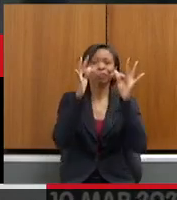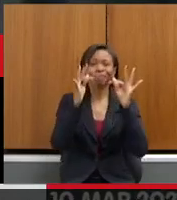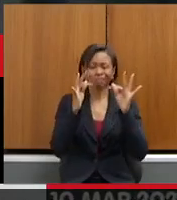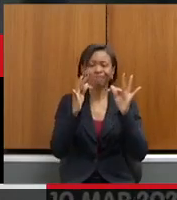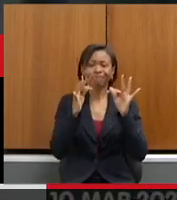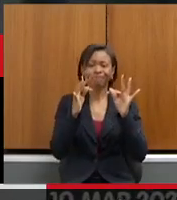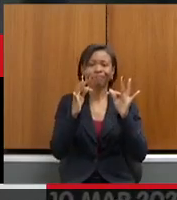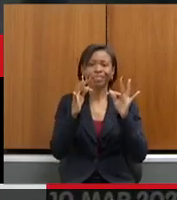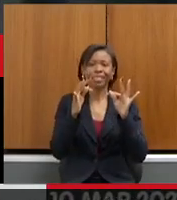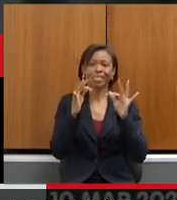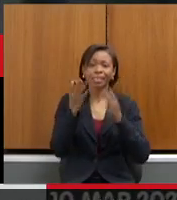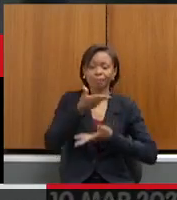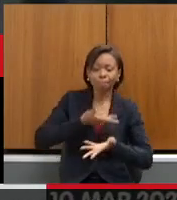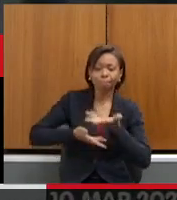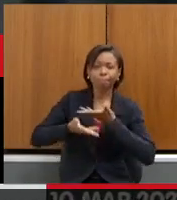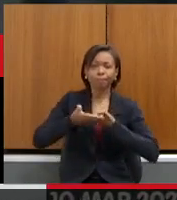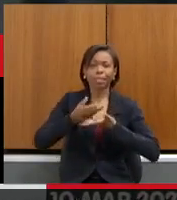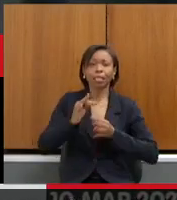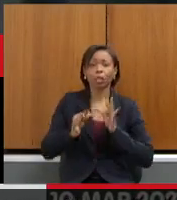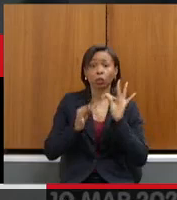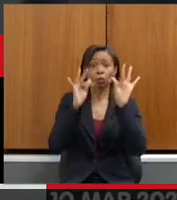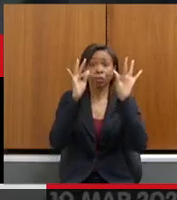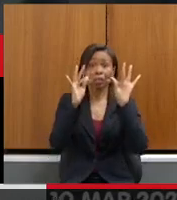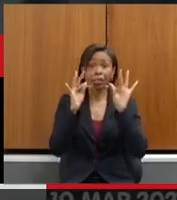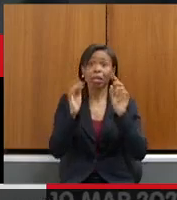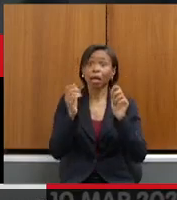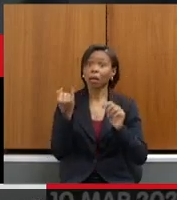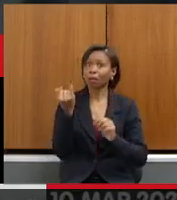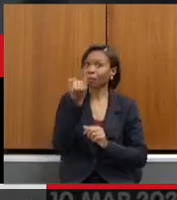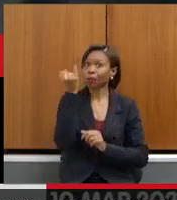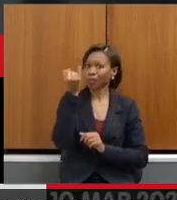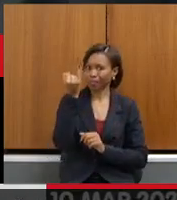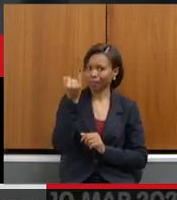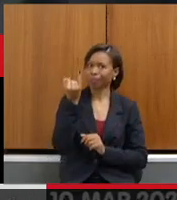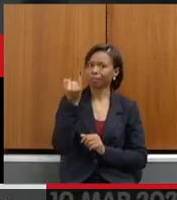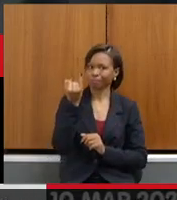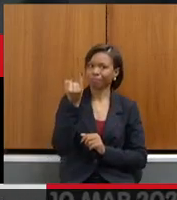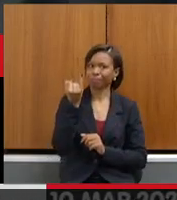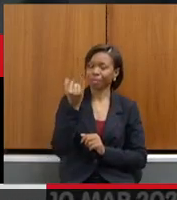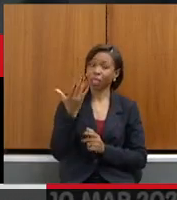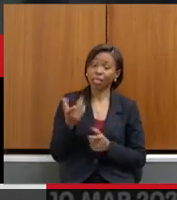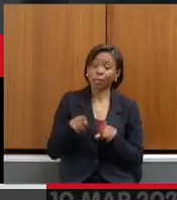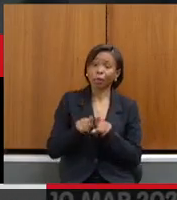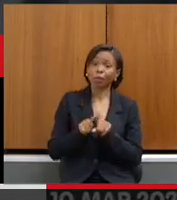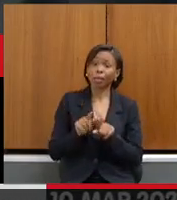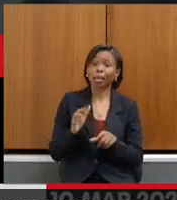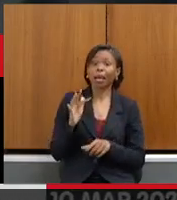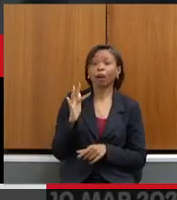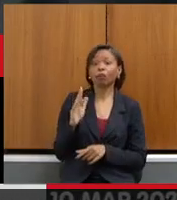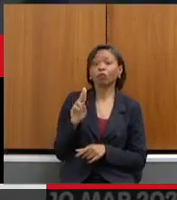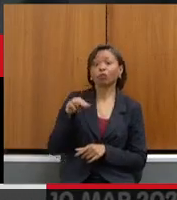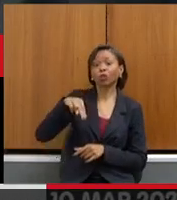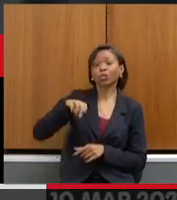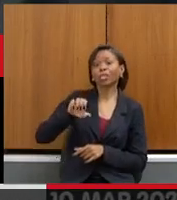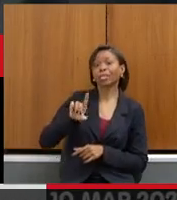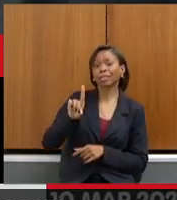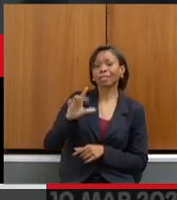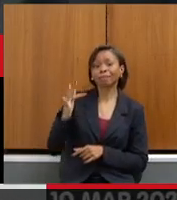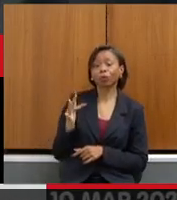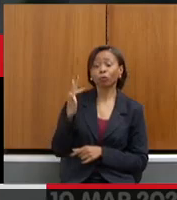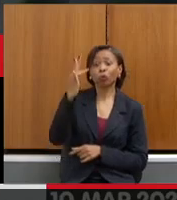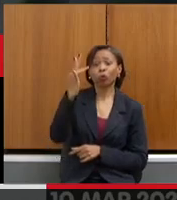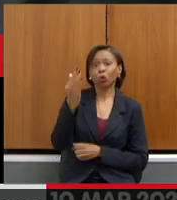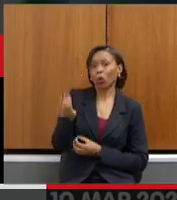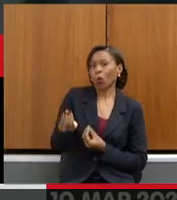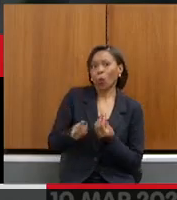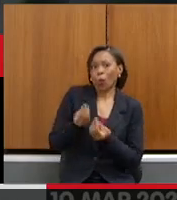a transferência de tecnologia para nós é o futuro da funet nós estamos pensando o quê que a funed Vai ser lá